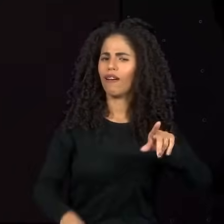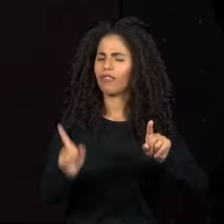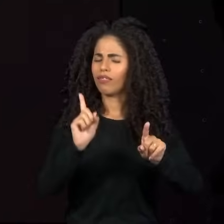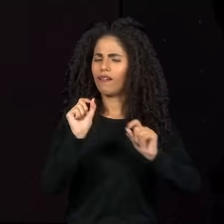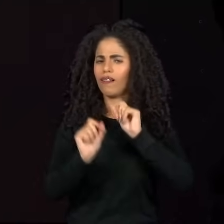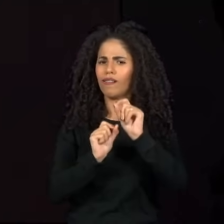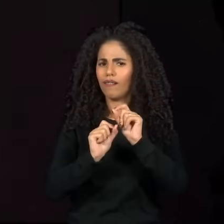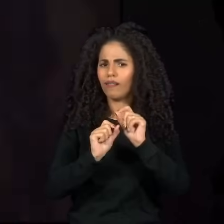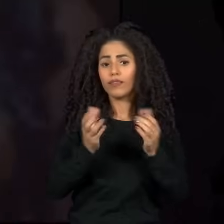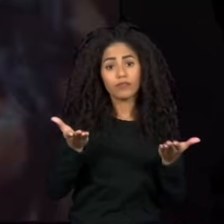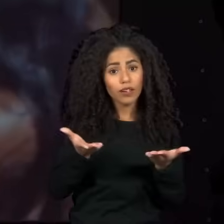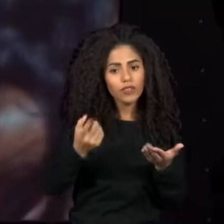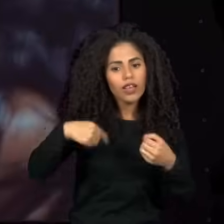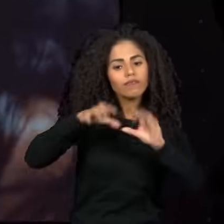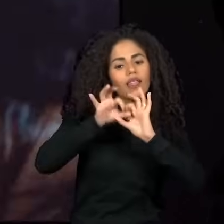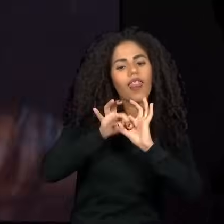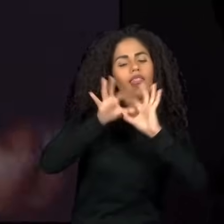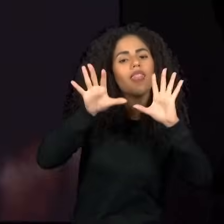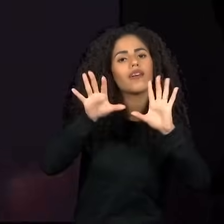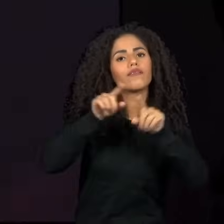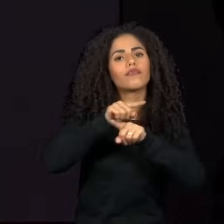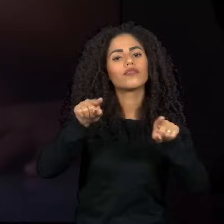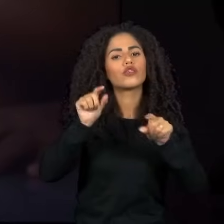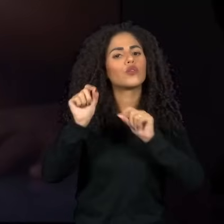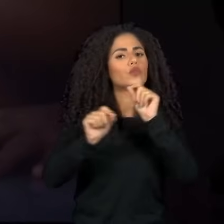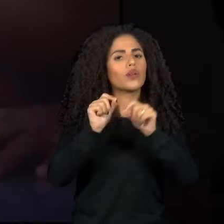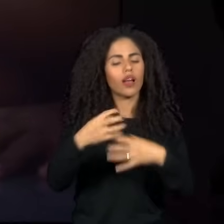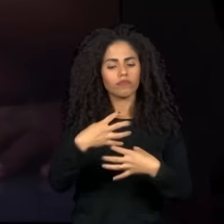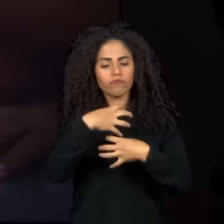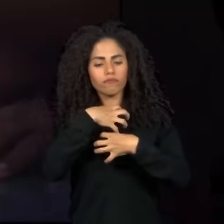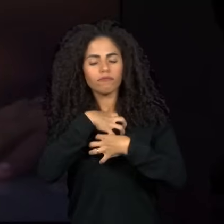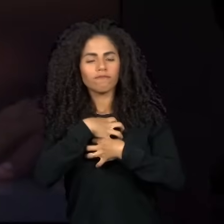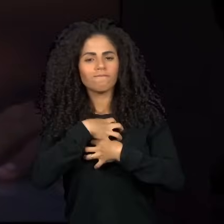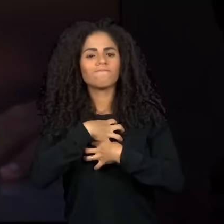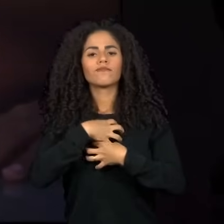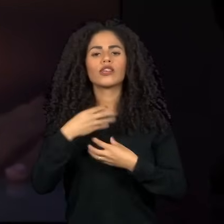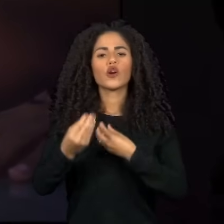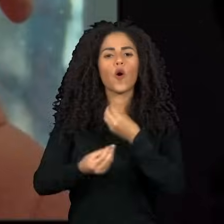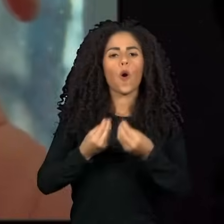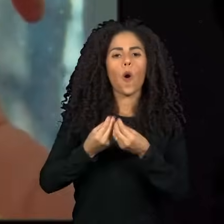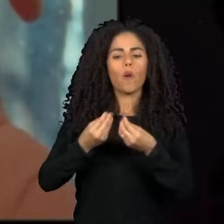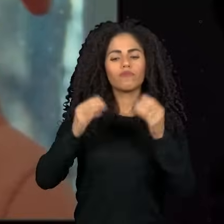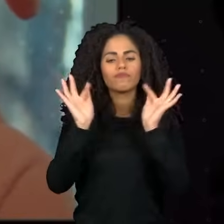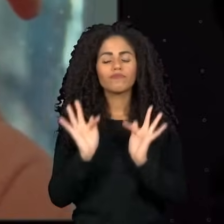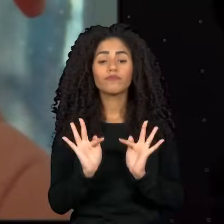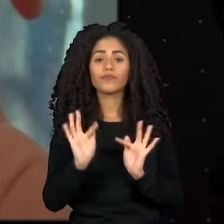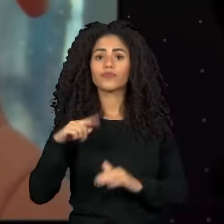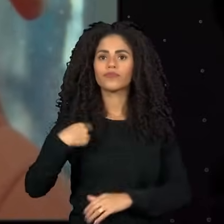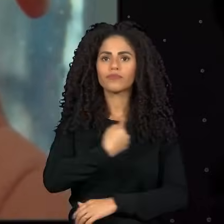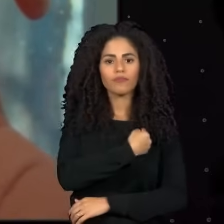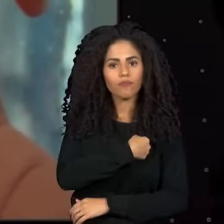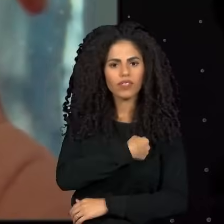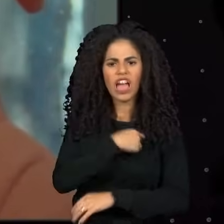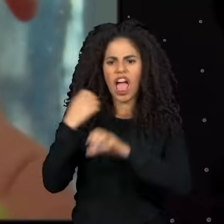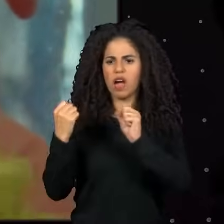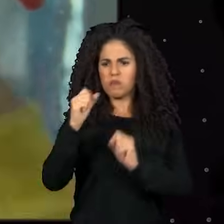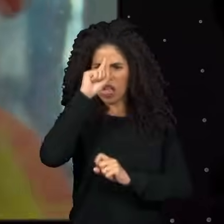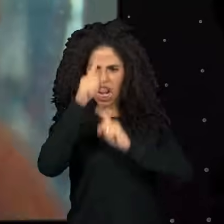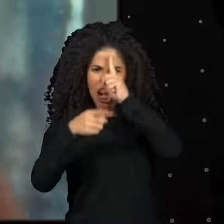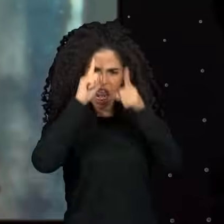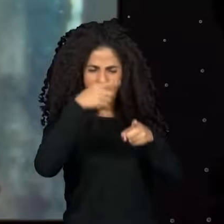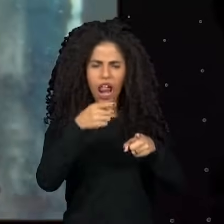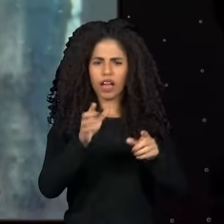e de mais ninguém. Quando gera um ciúmes, um sentimento de incômodo, nossa, me incomodei, tô com medo de perder